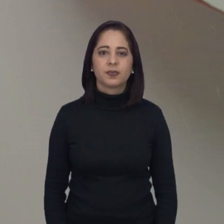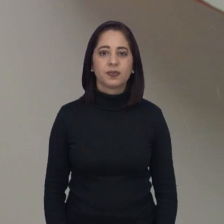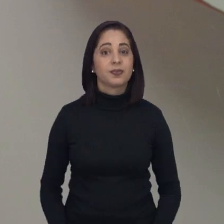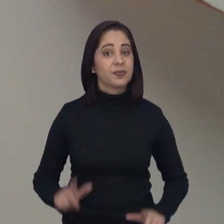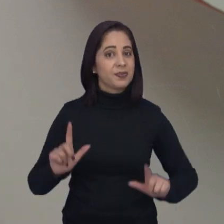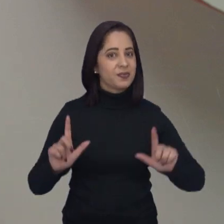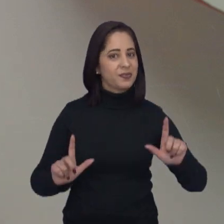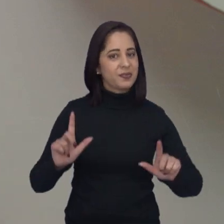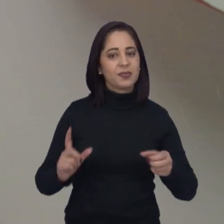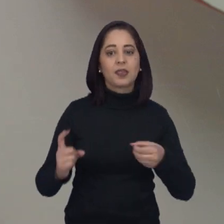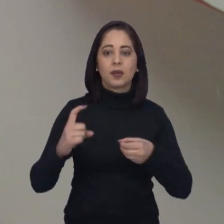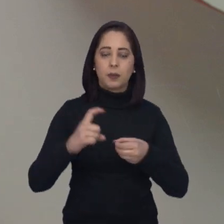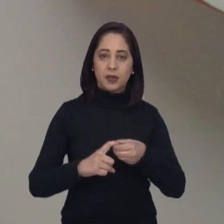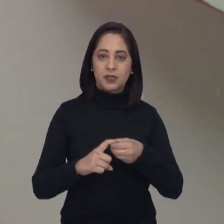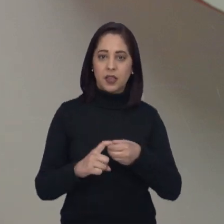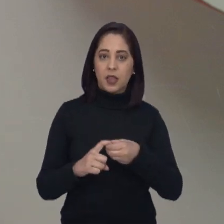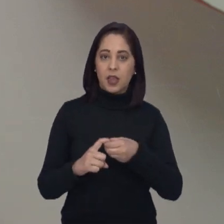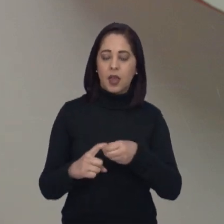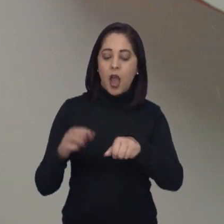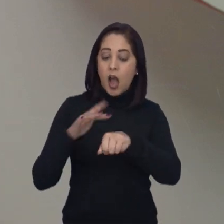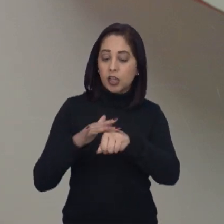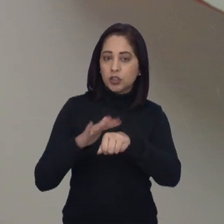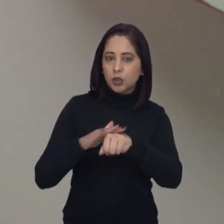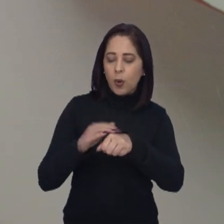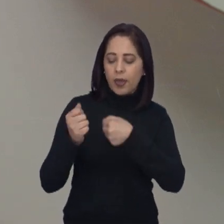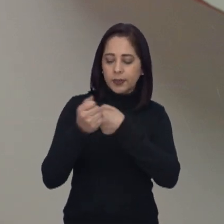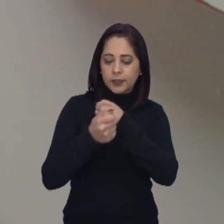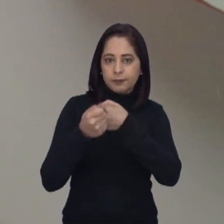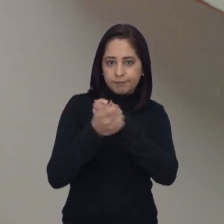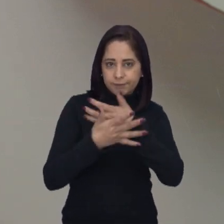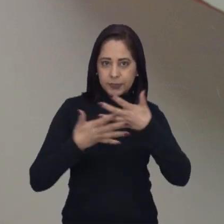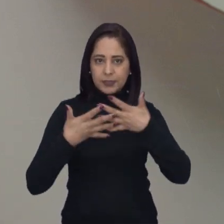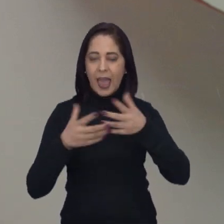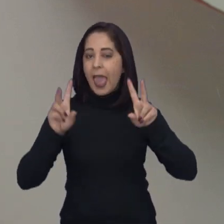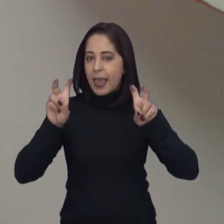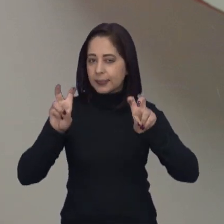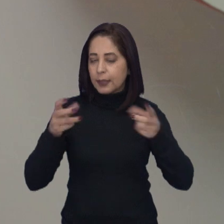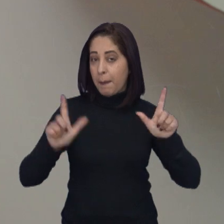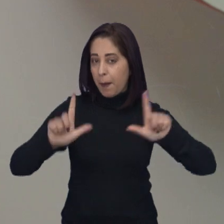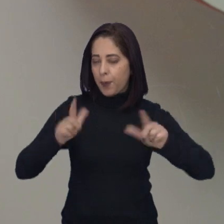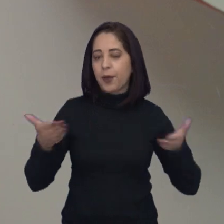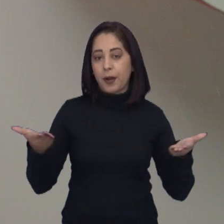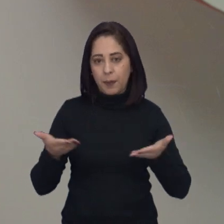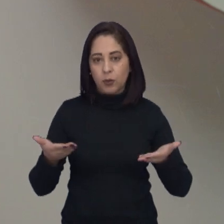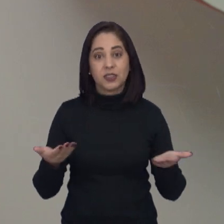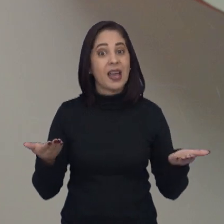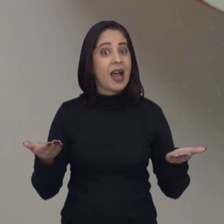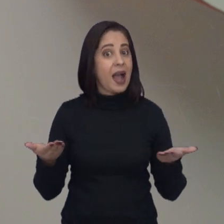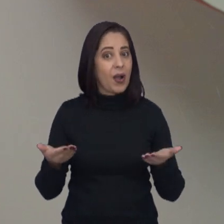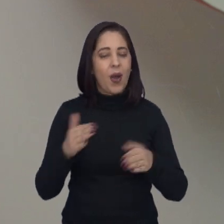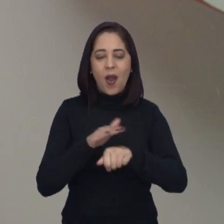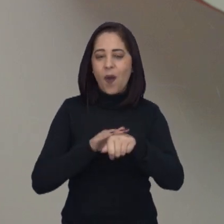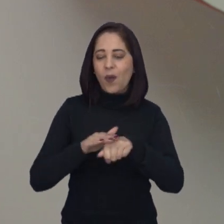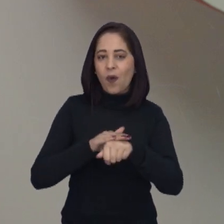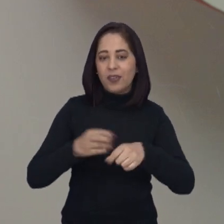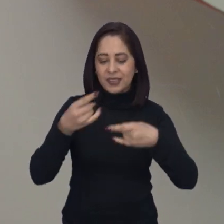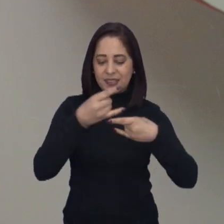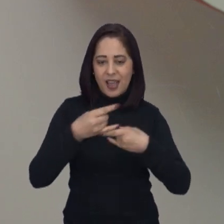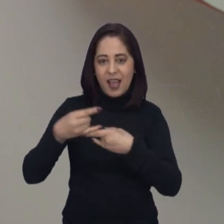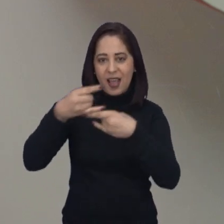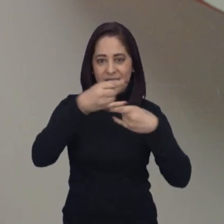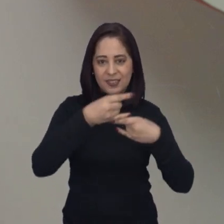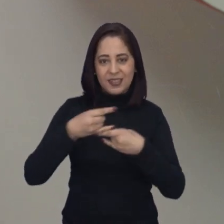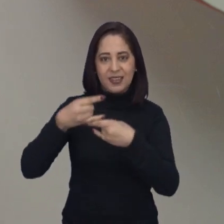Estamos de volta, vitiligo é tema do De Bem com Você de hoje. E agora eu converso pela internet com a